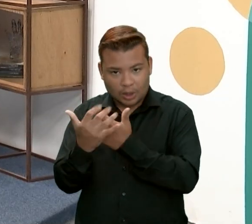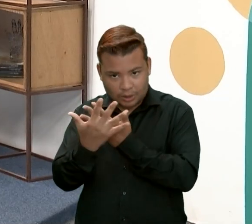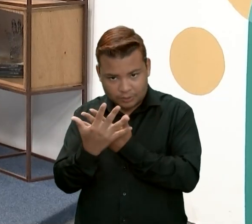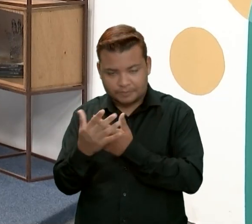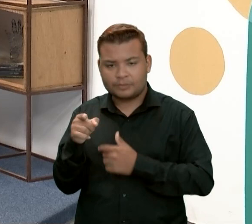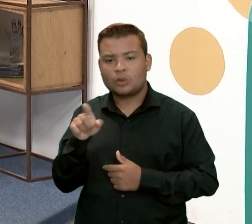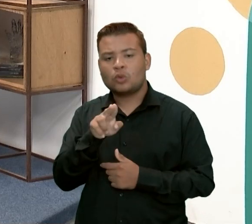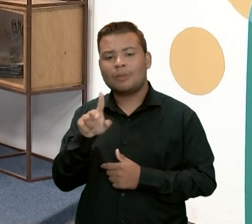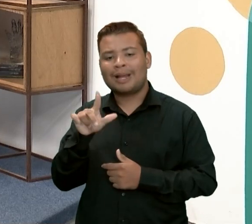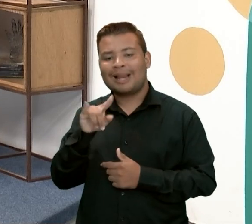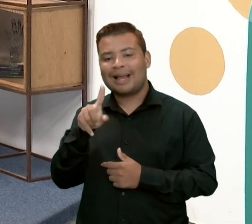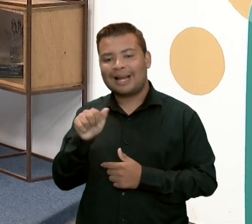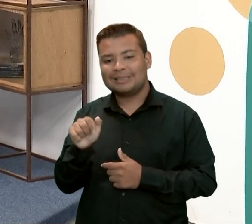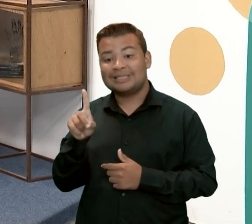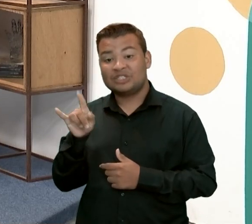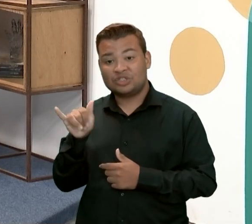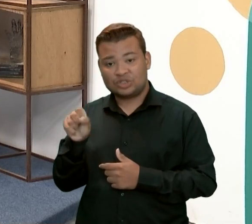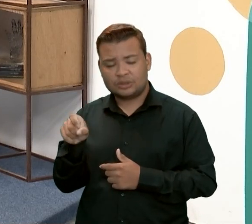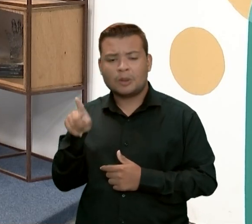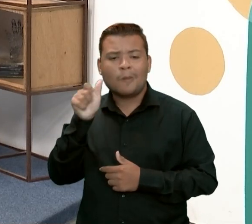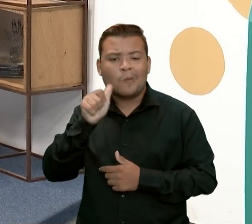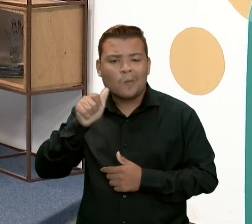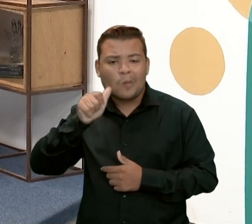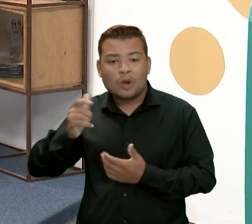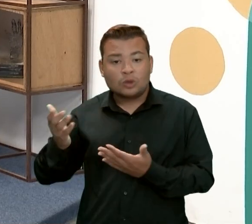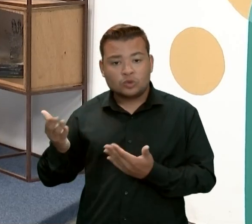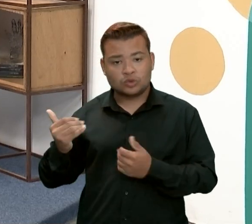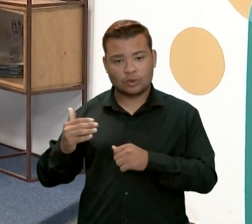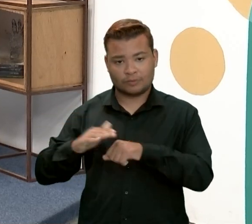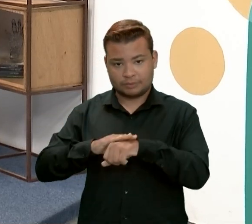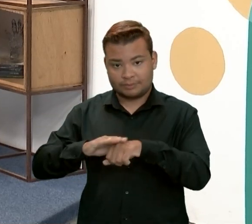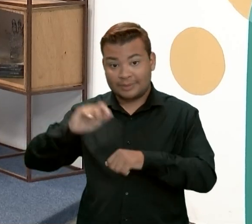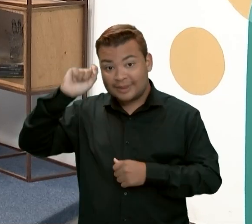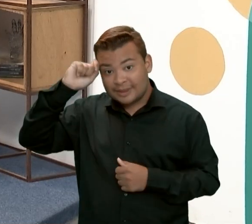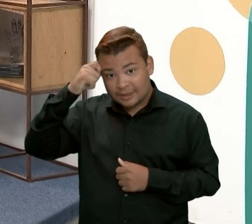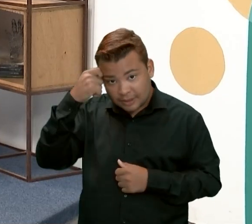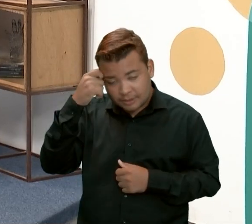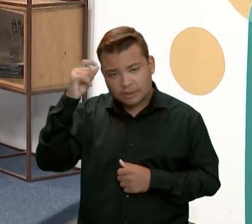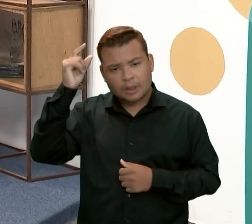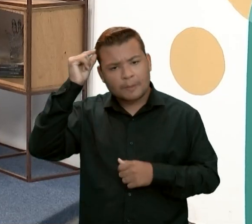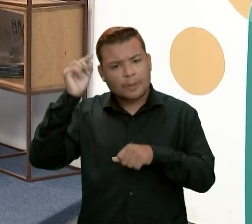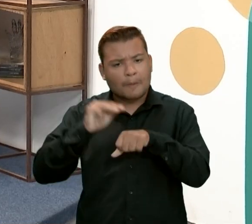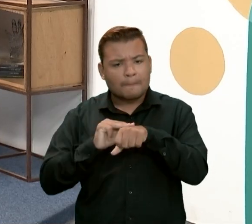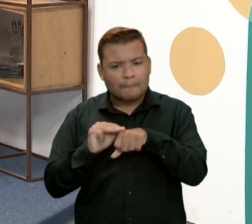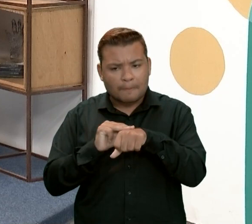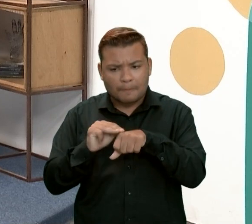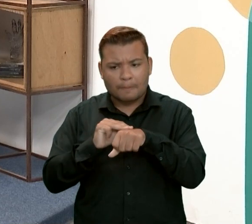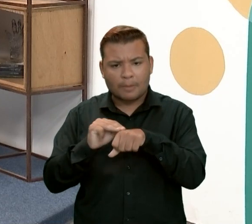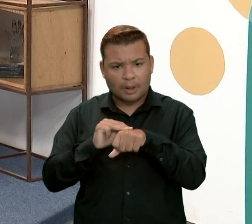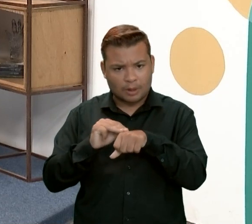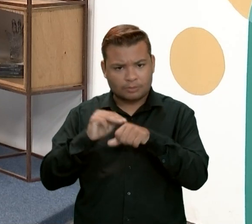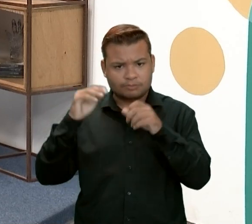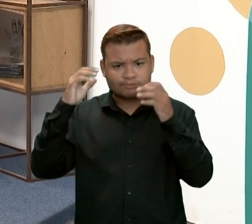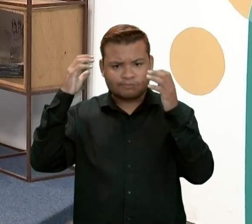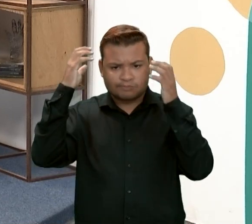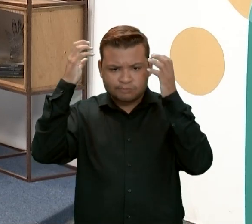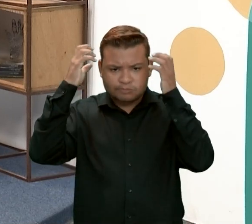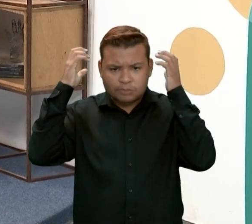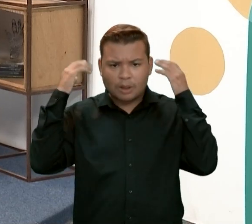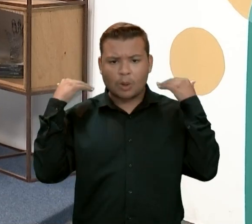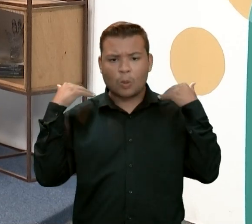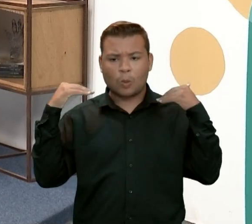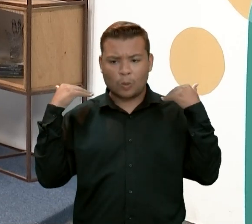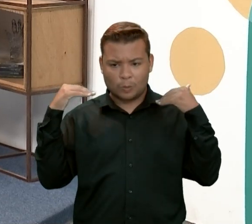Laísa Dias, ela se descreve como uma mulher jovem, negra, com cabelos castanhos, crespos, black power na altura dos